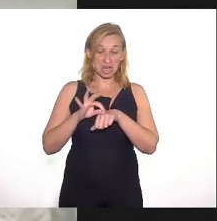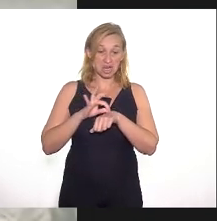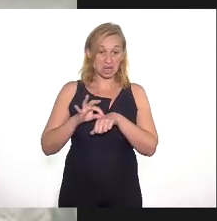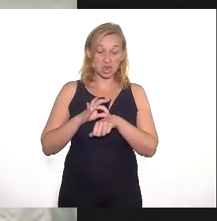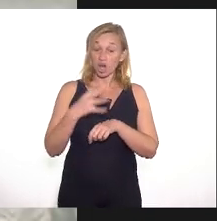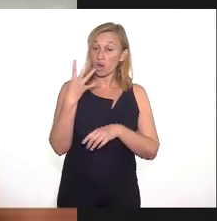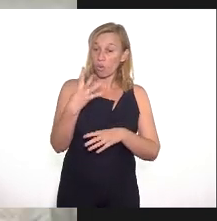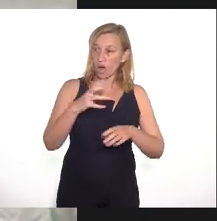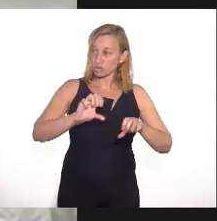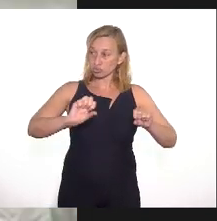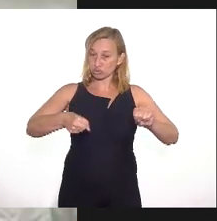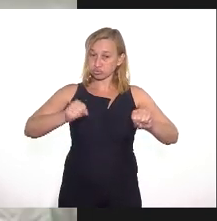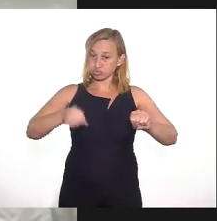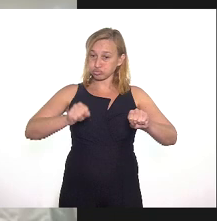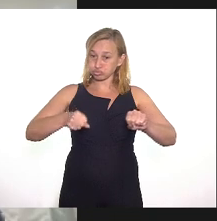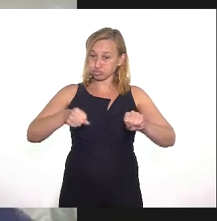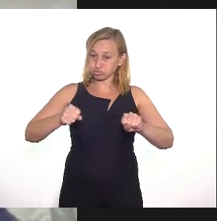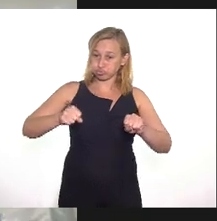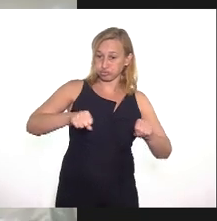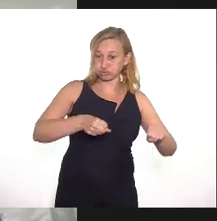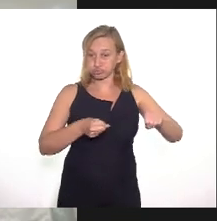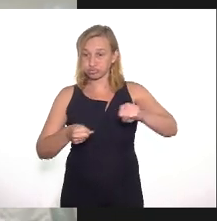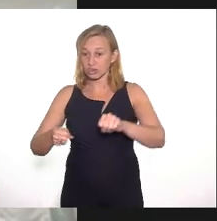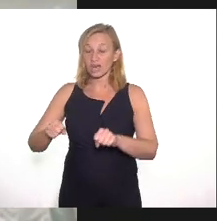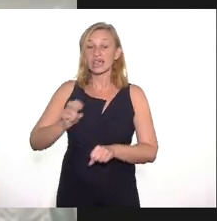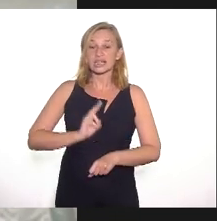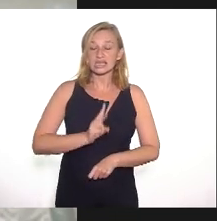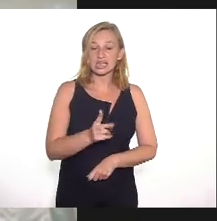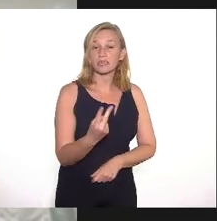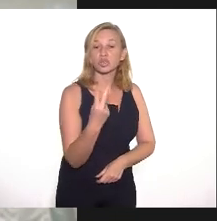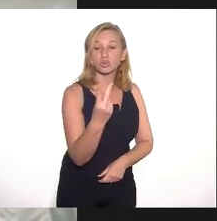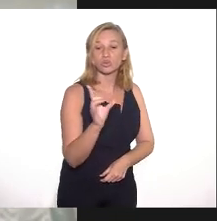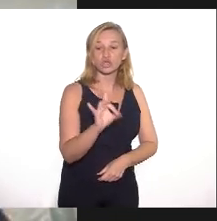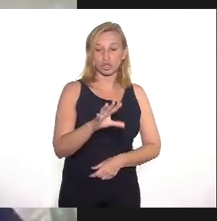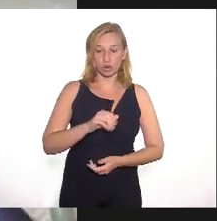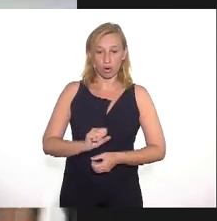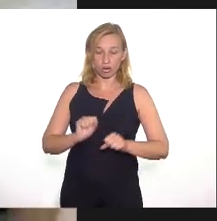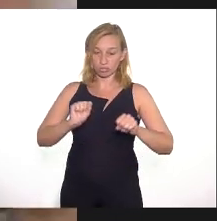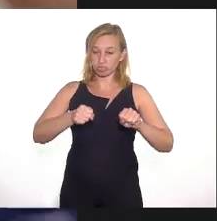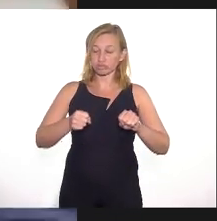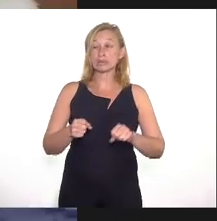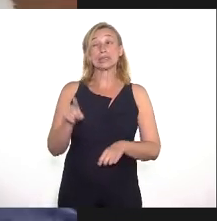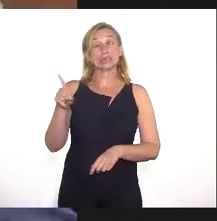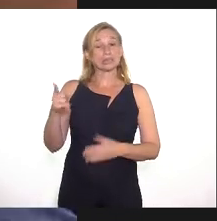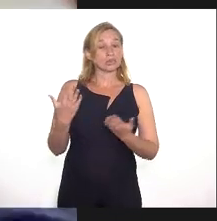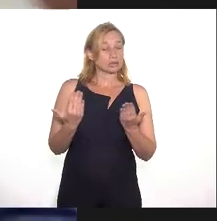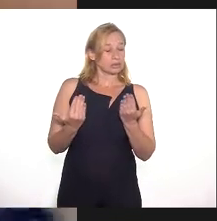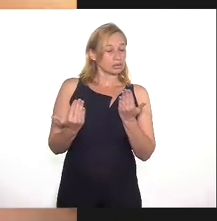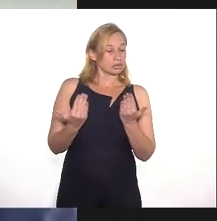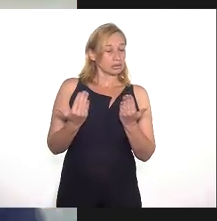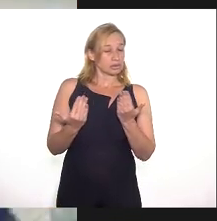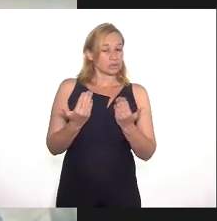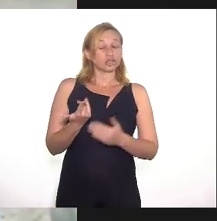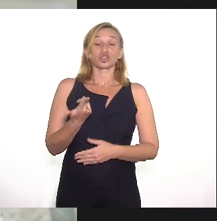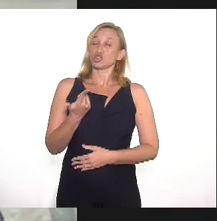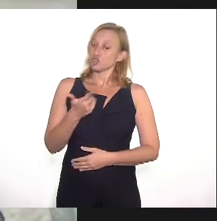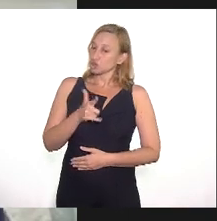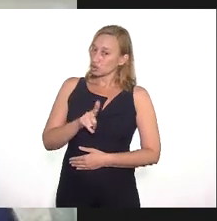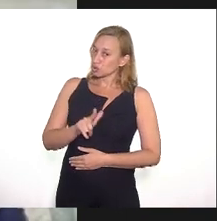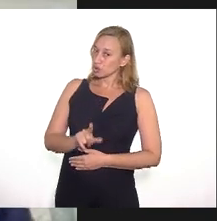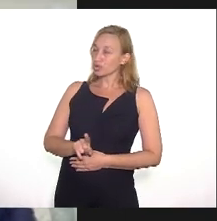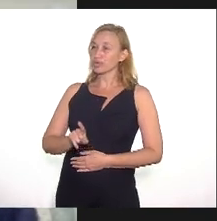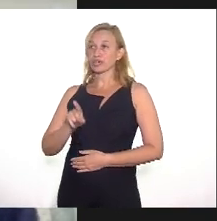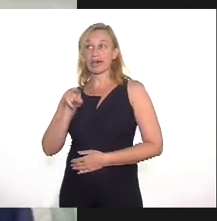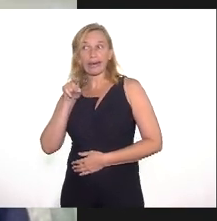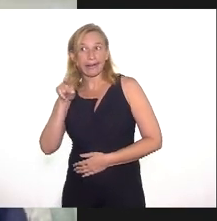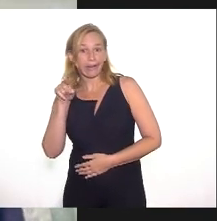quatro motocicletas abordarem, são sempre uma dupla de motocicletas, está me cheirando, mais uma vez, aqueles